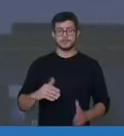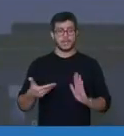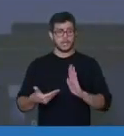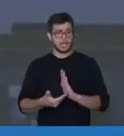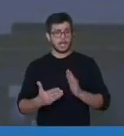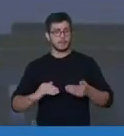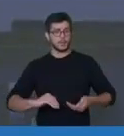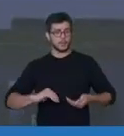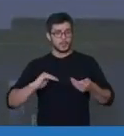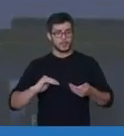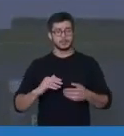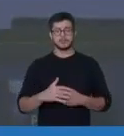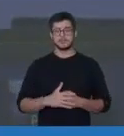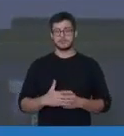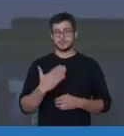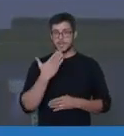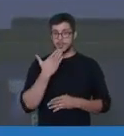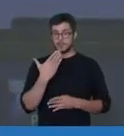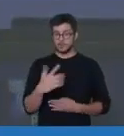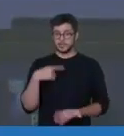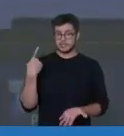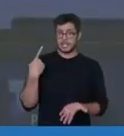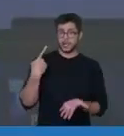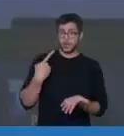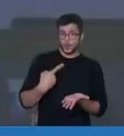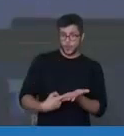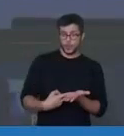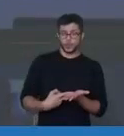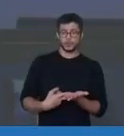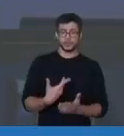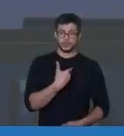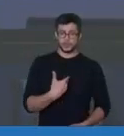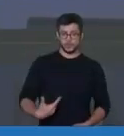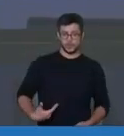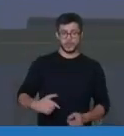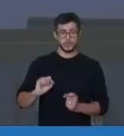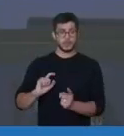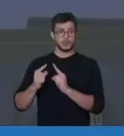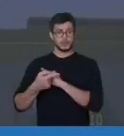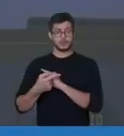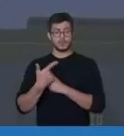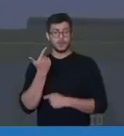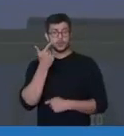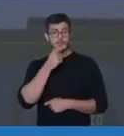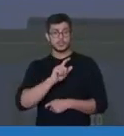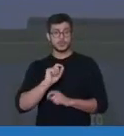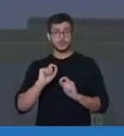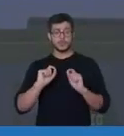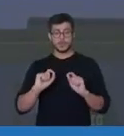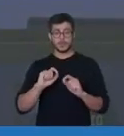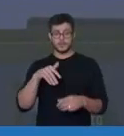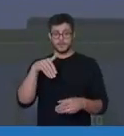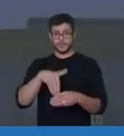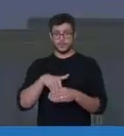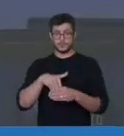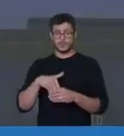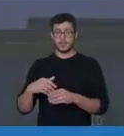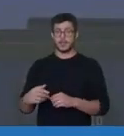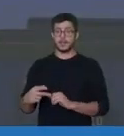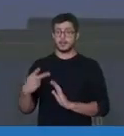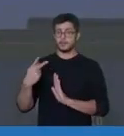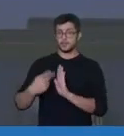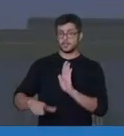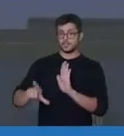esse acordo firmado entre o governo e a oposição, que possibilitou a votação de projetos de lei do Congresso